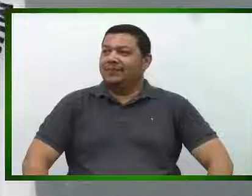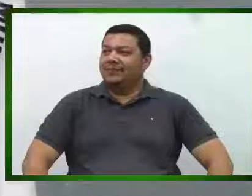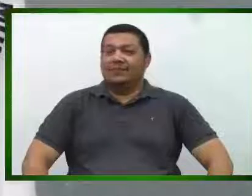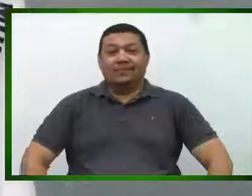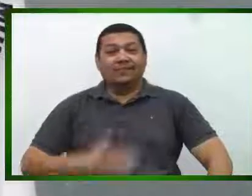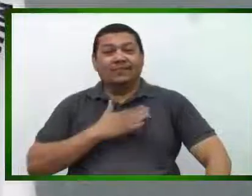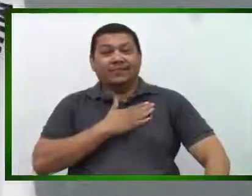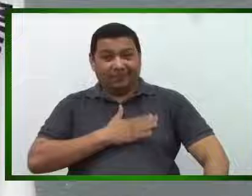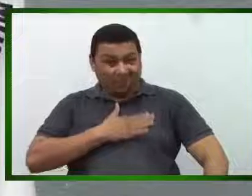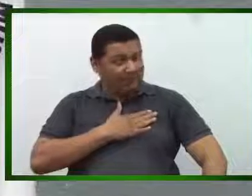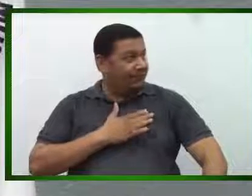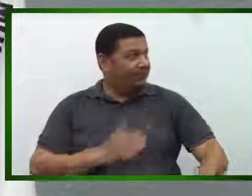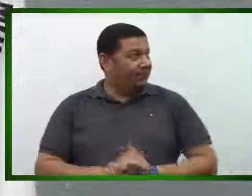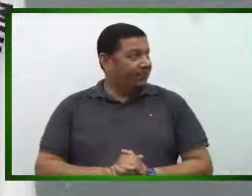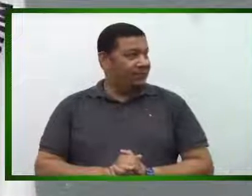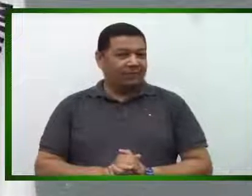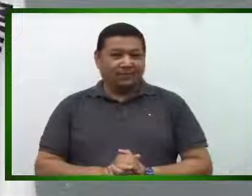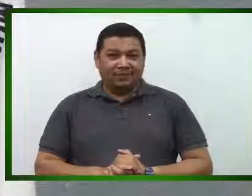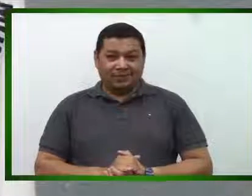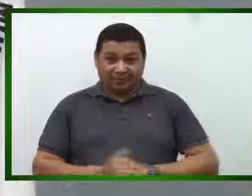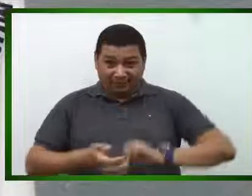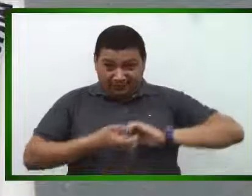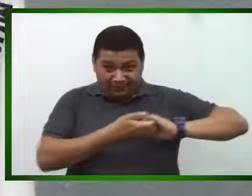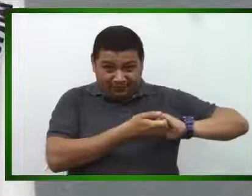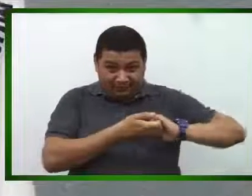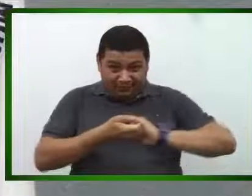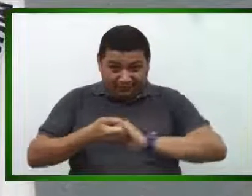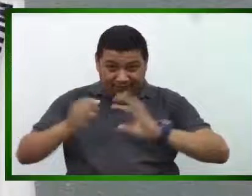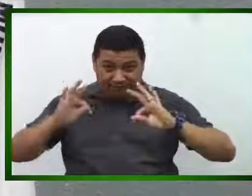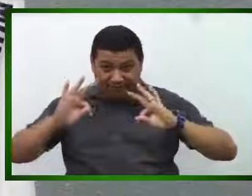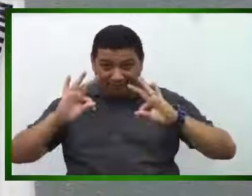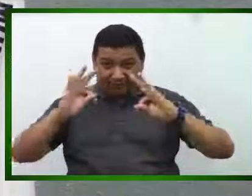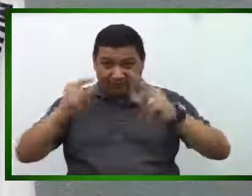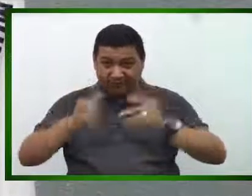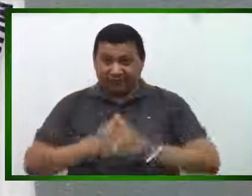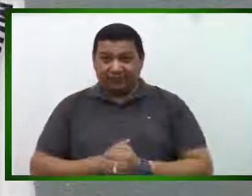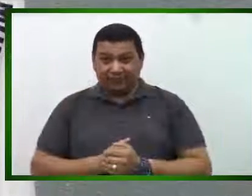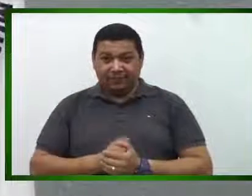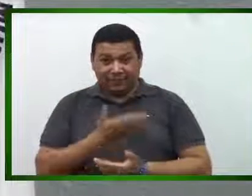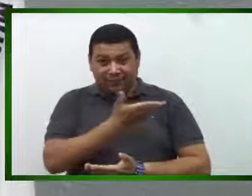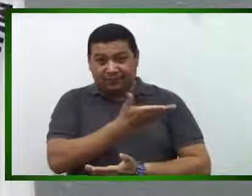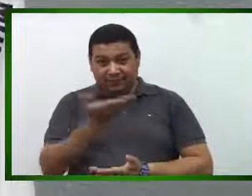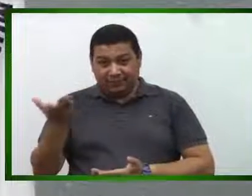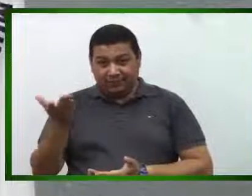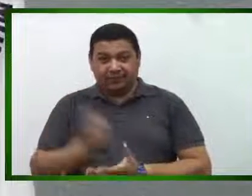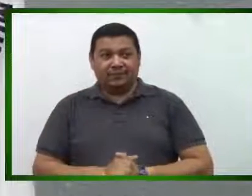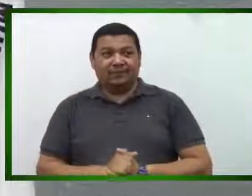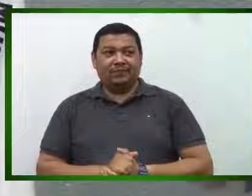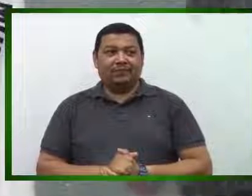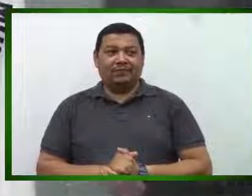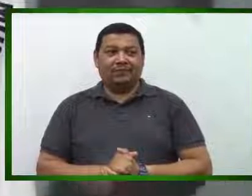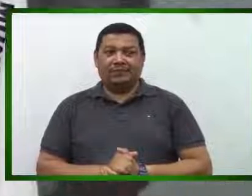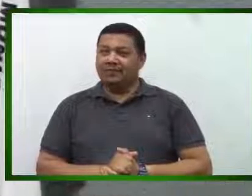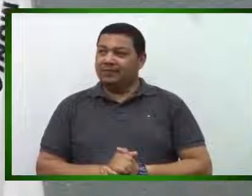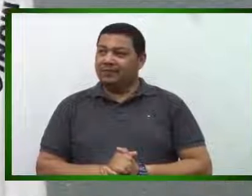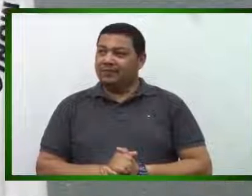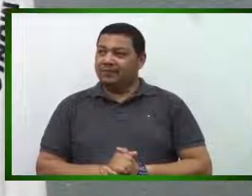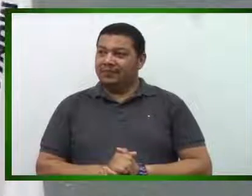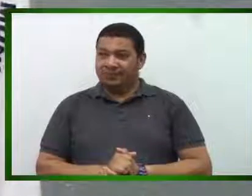Gostaria aqui de cumprimentar todos os ouvintes